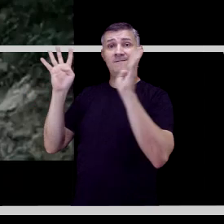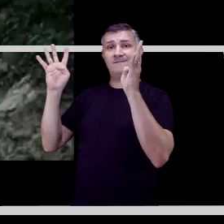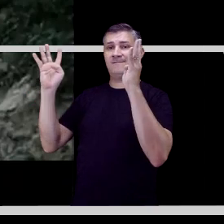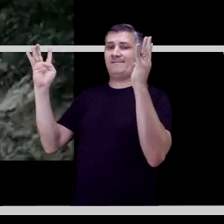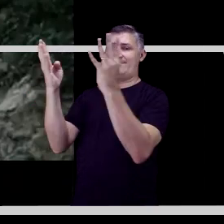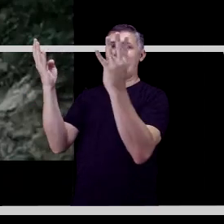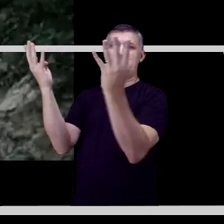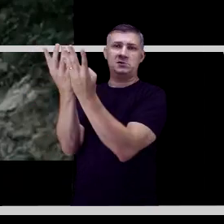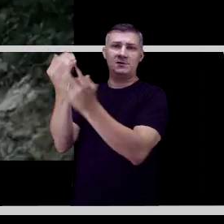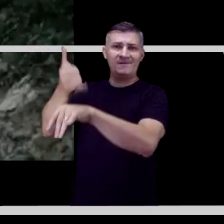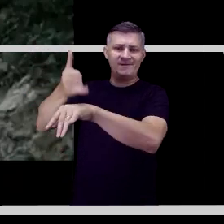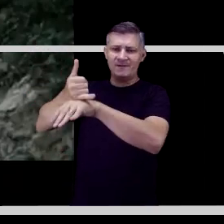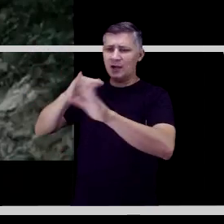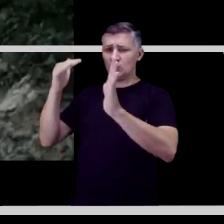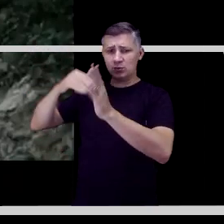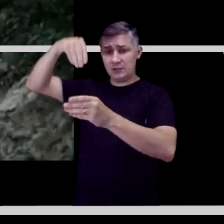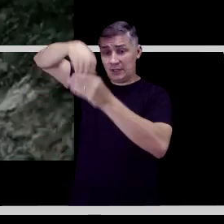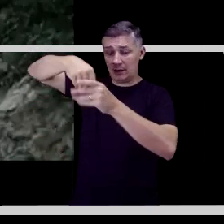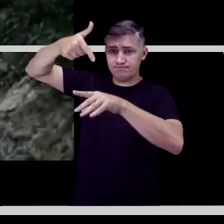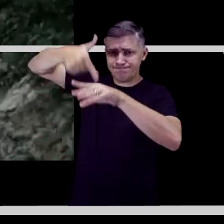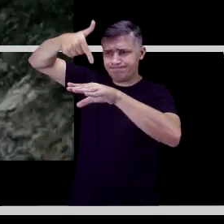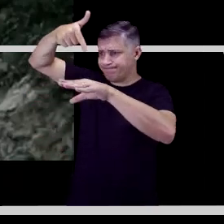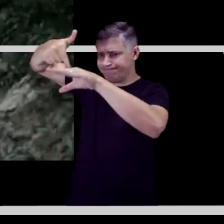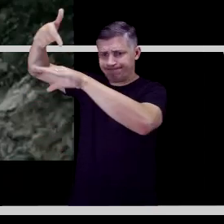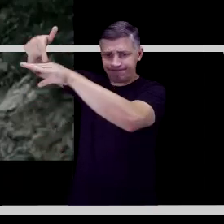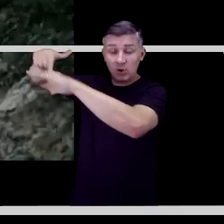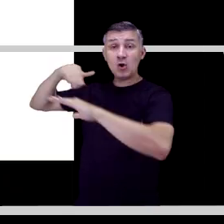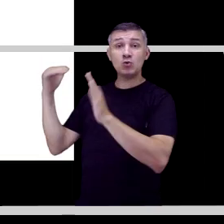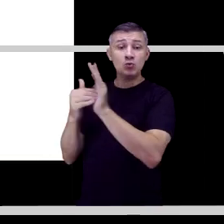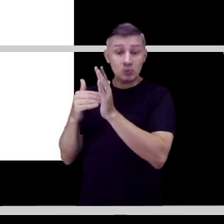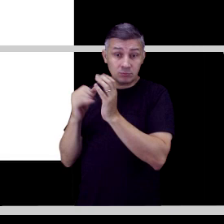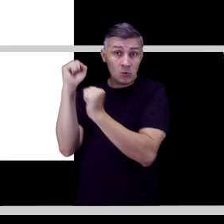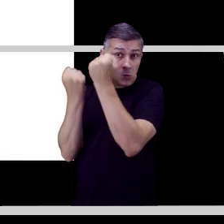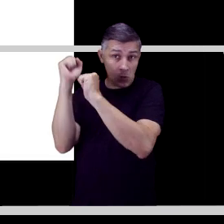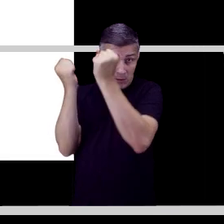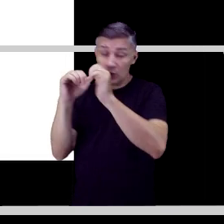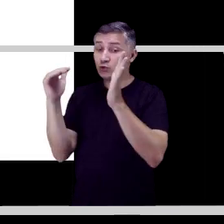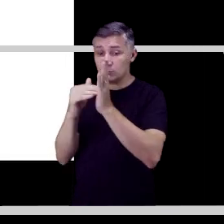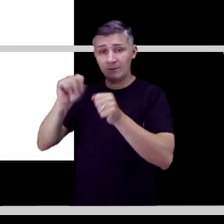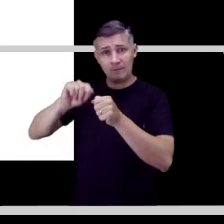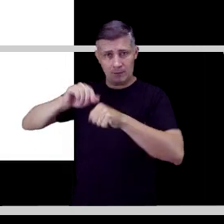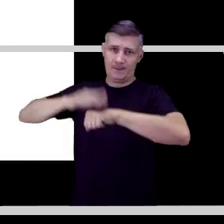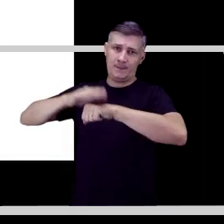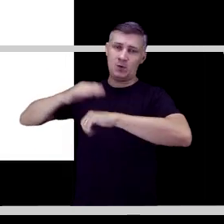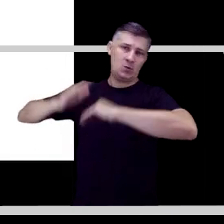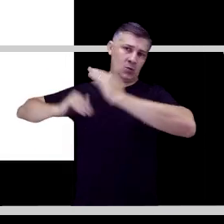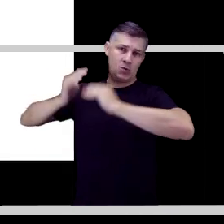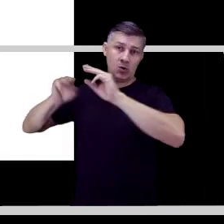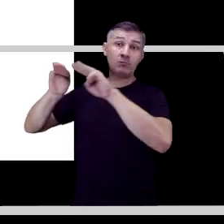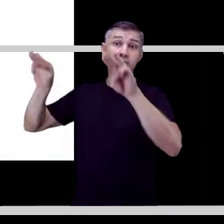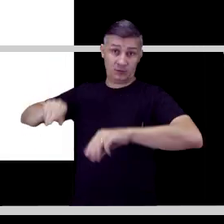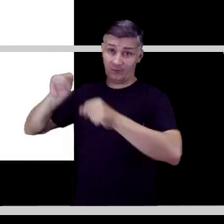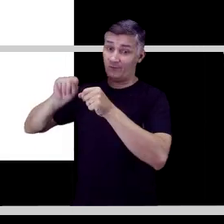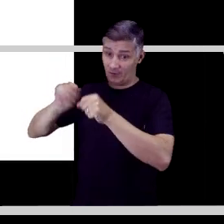em laje nervurada, e por cima dessa plataforma executa-se uma gaiola de aço, uma estrutura de aço, toda feita